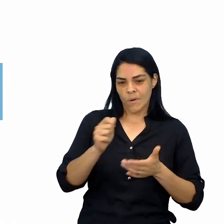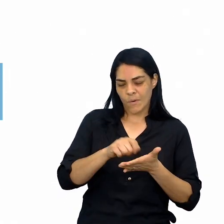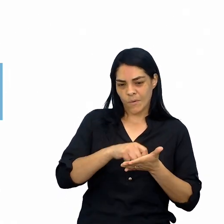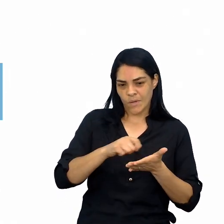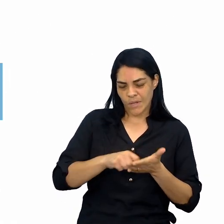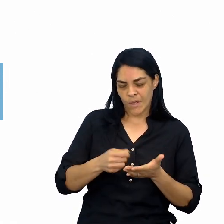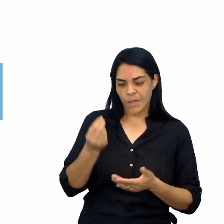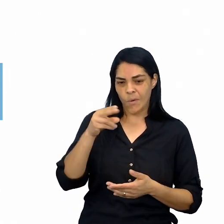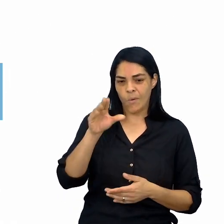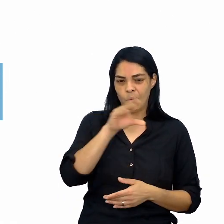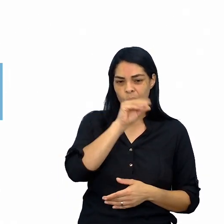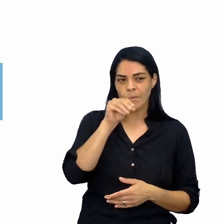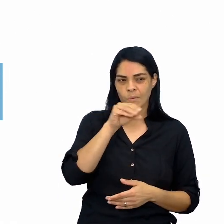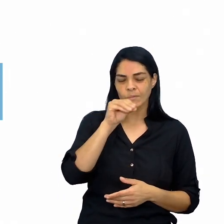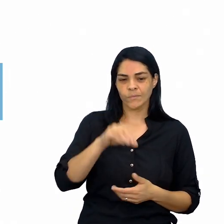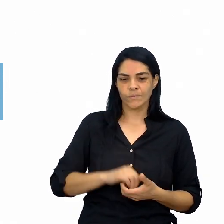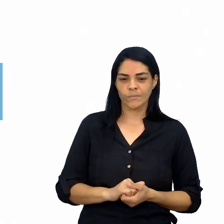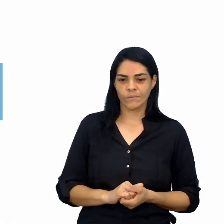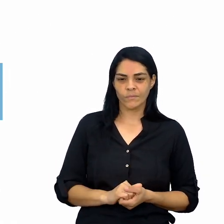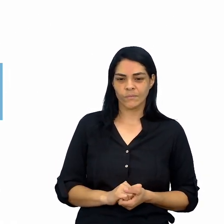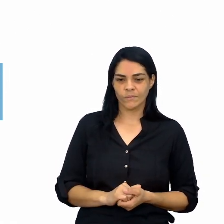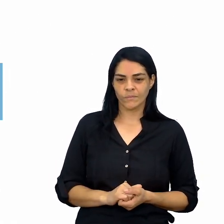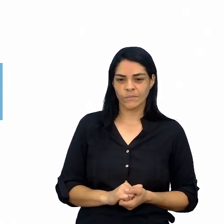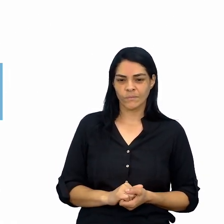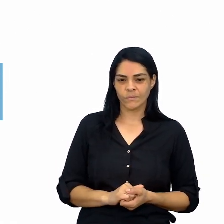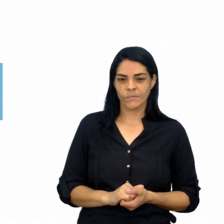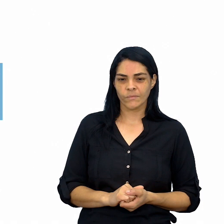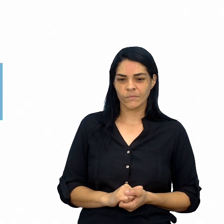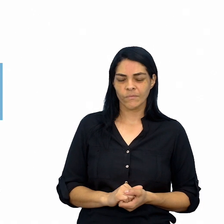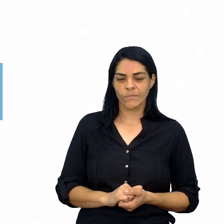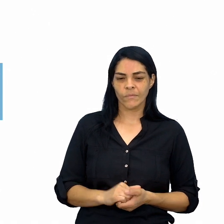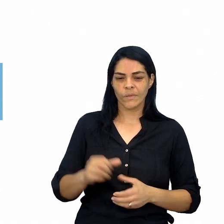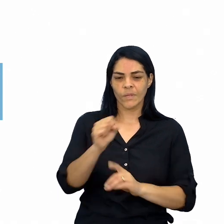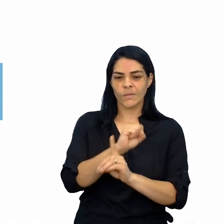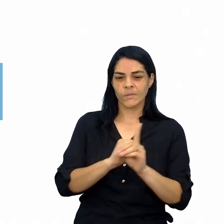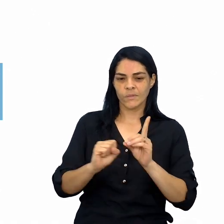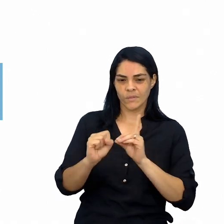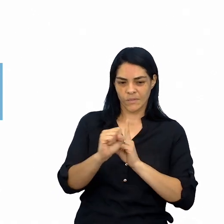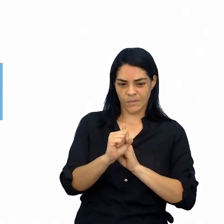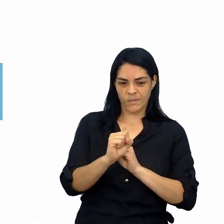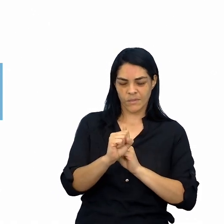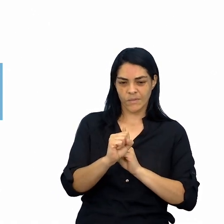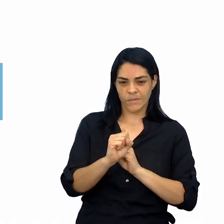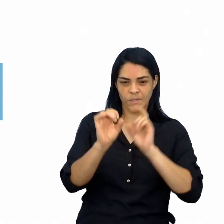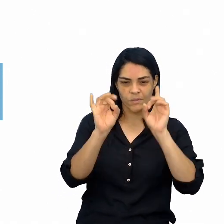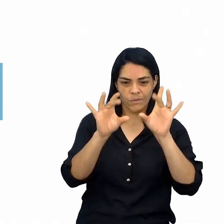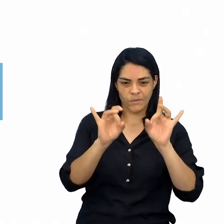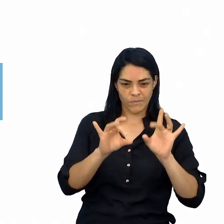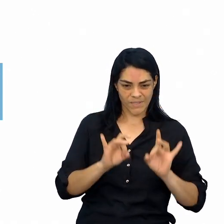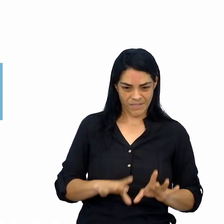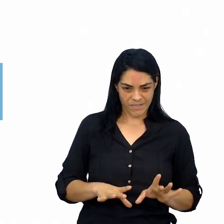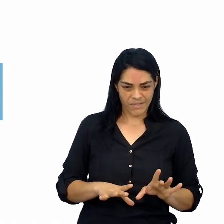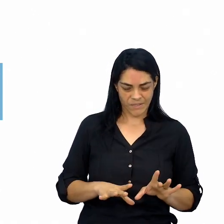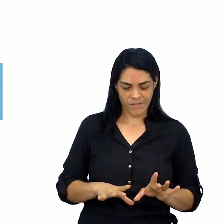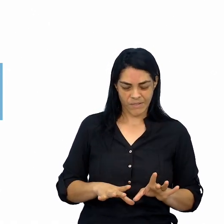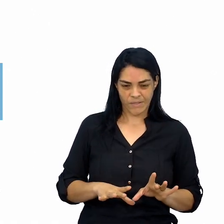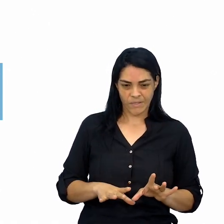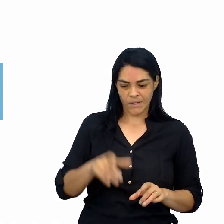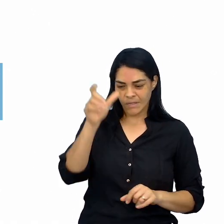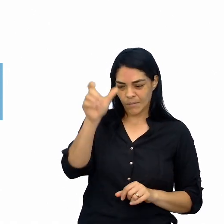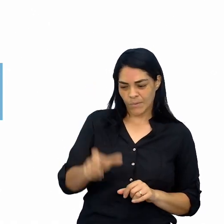ou fala, tende a assumir o lugar social de um especialista, daquele